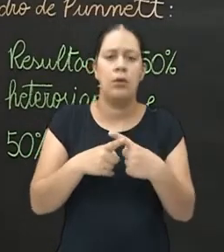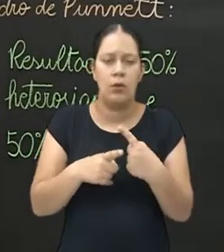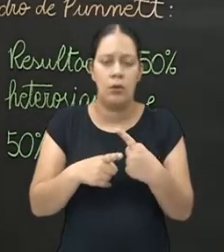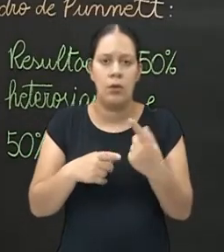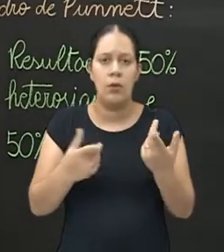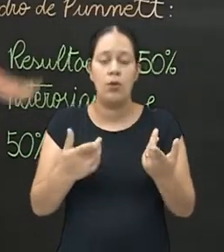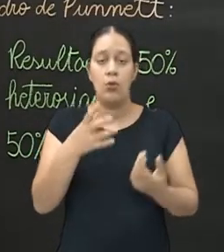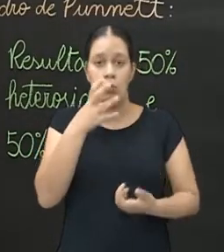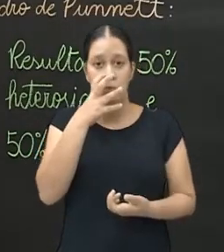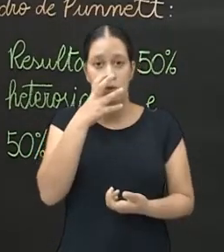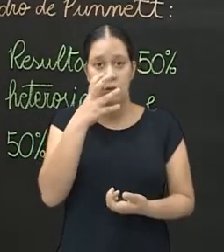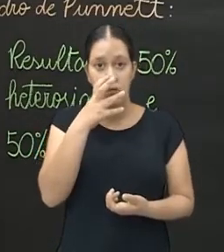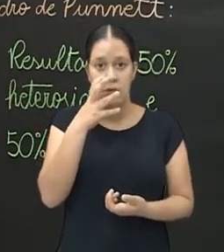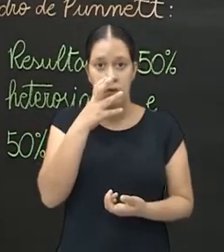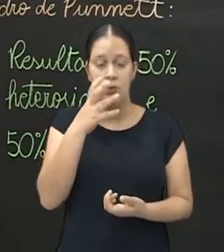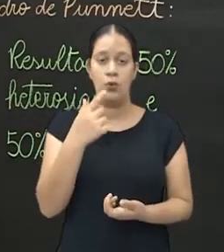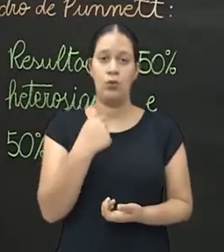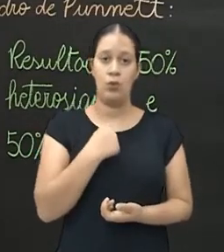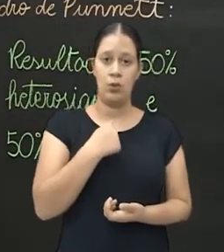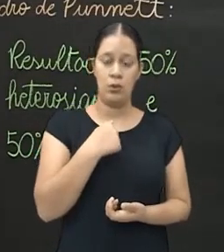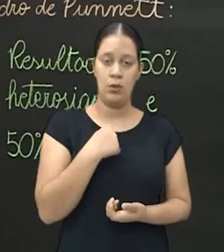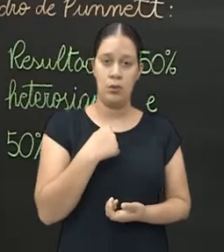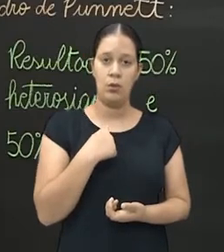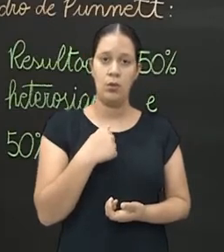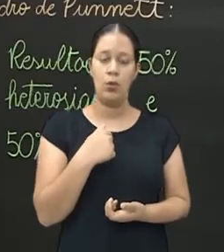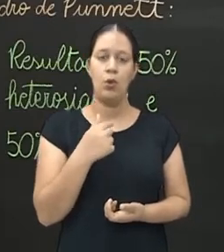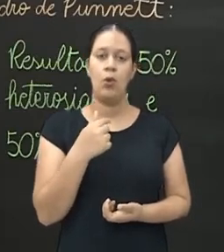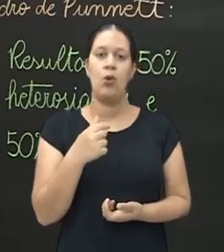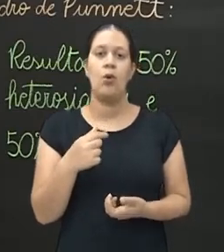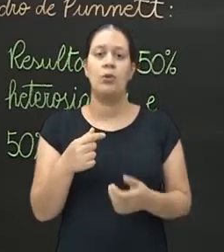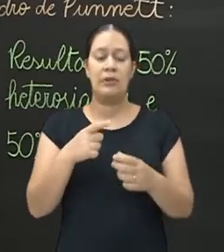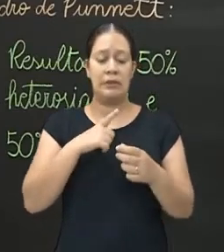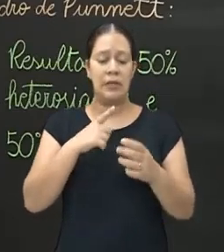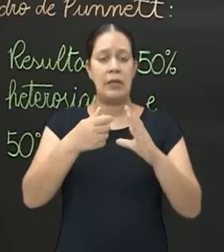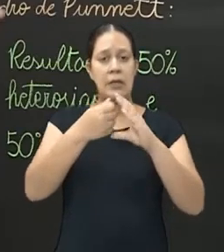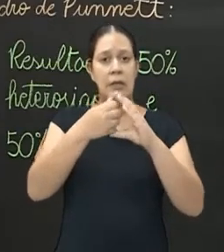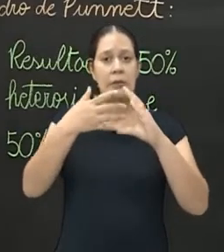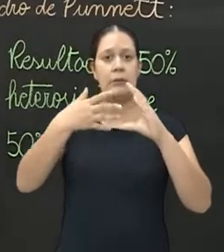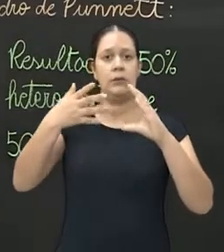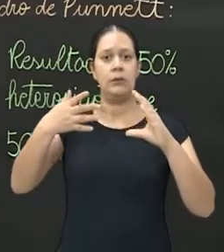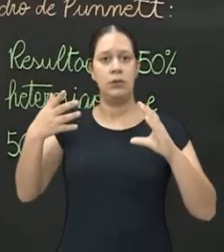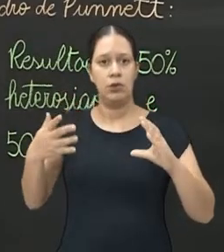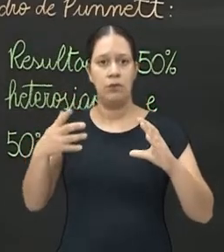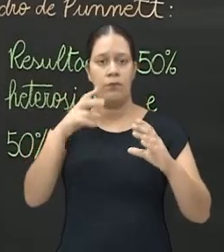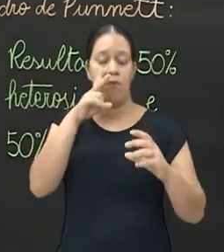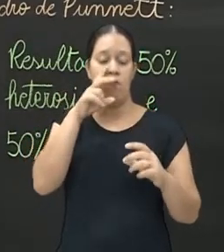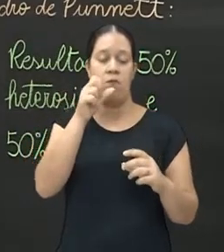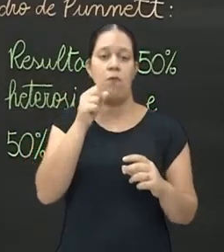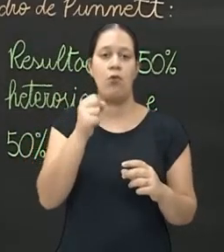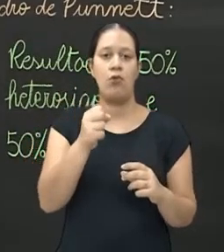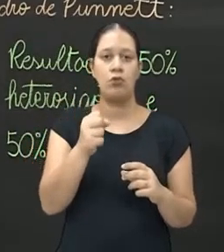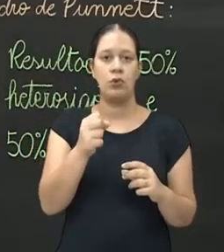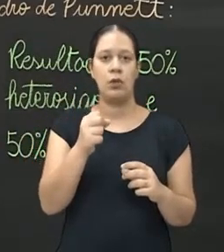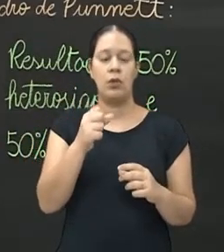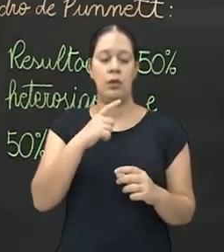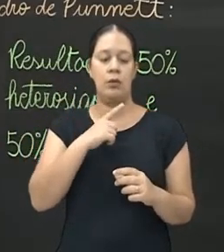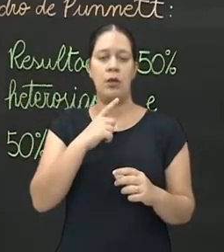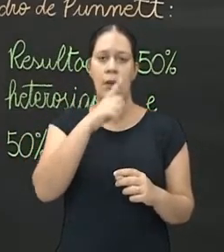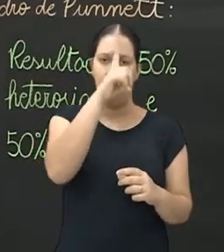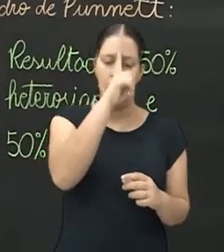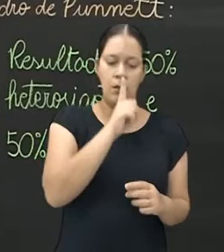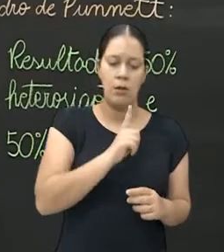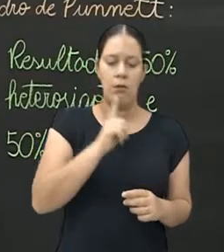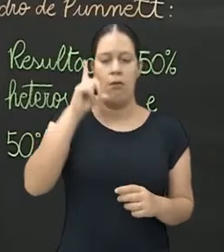observou? Quando eu tinha dois dominantes juntos, aquela característica estava presente. Então, se eu tinha, por exemplo, amarelo com